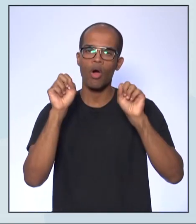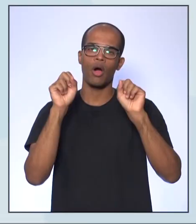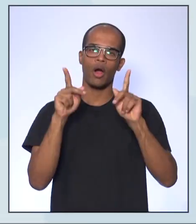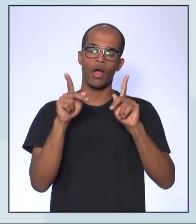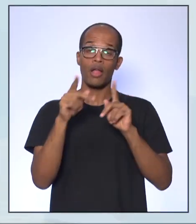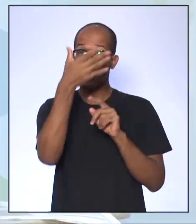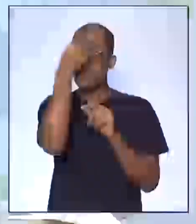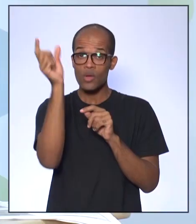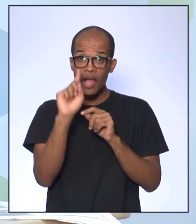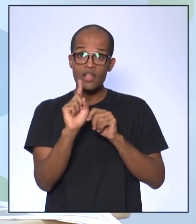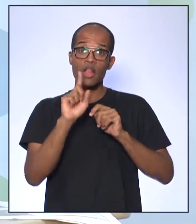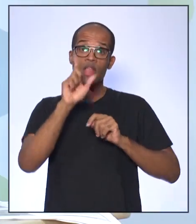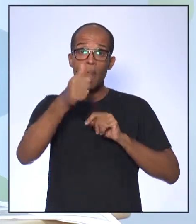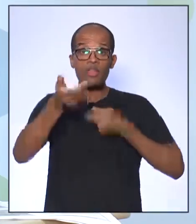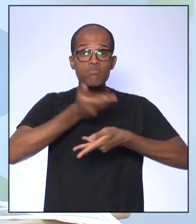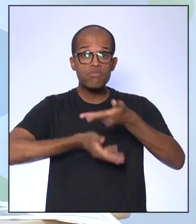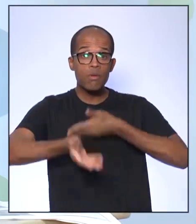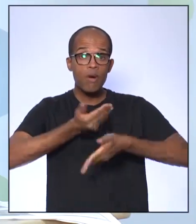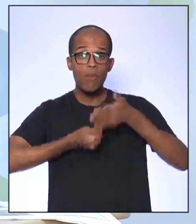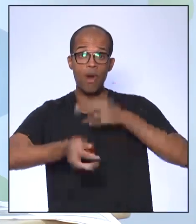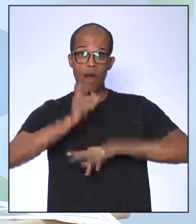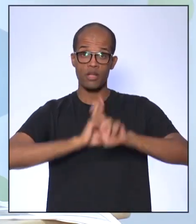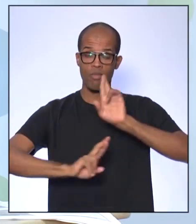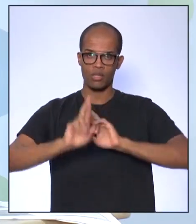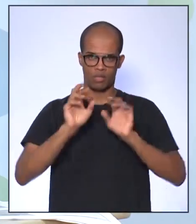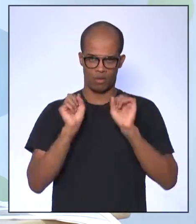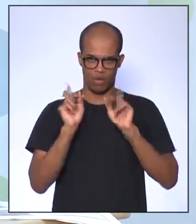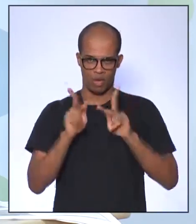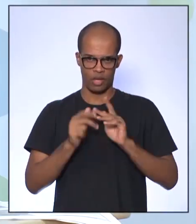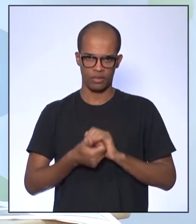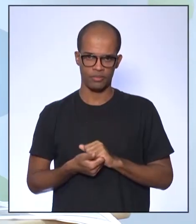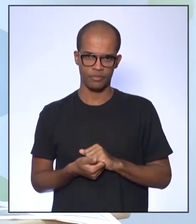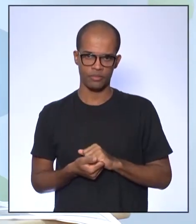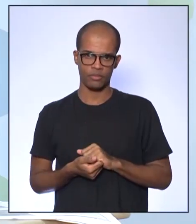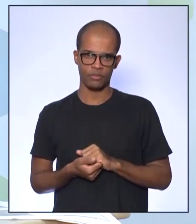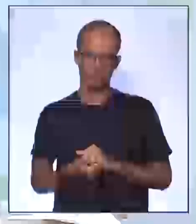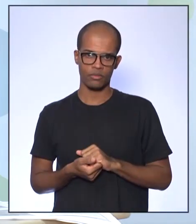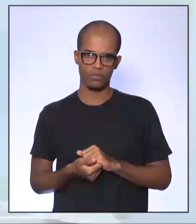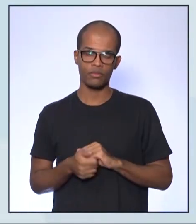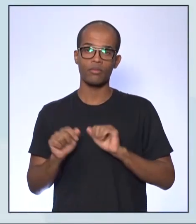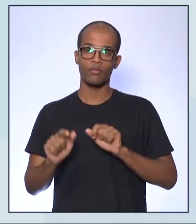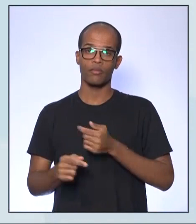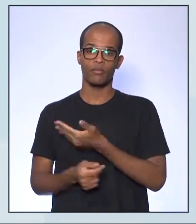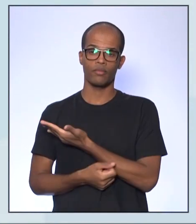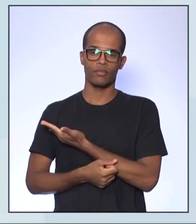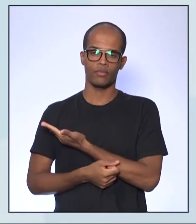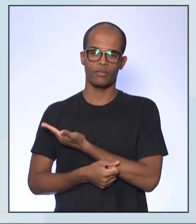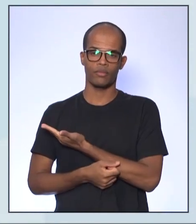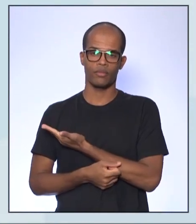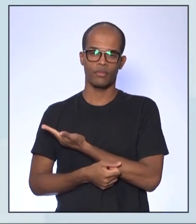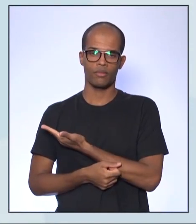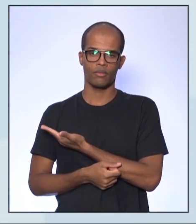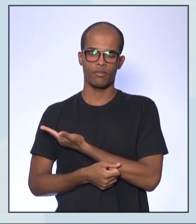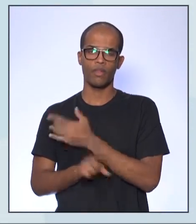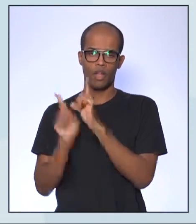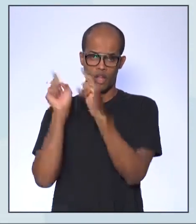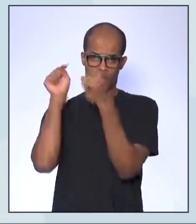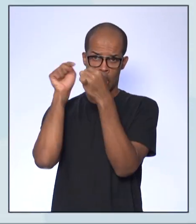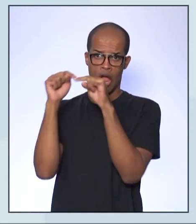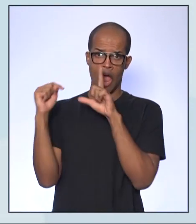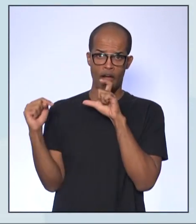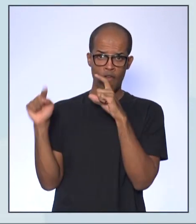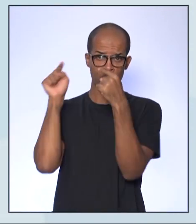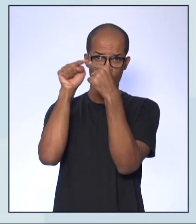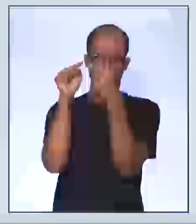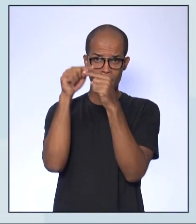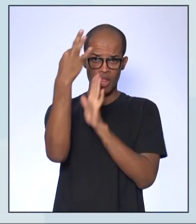não esqueça de compartilhar com a gente a sua resposta aqui no chat, tá certo? Então, a foto que ilustra o texto combina com o que foi escrito por